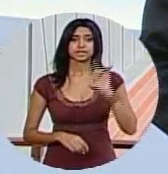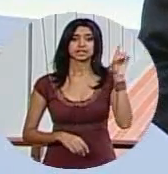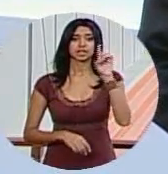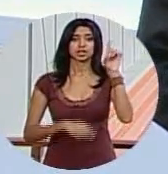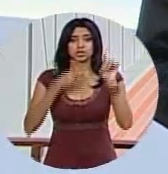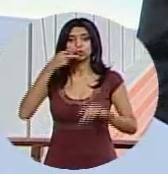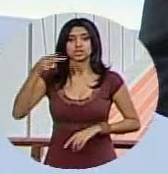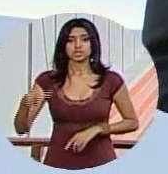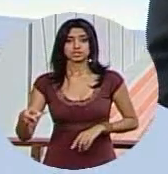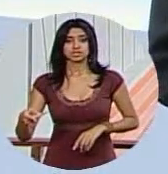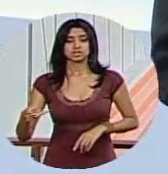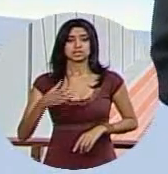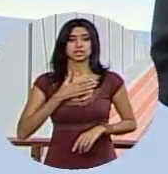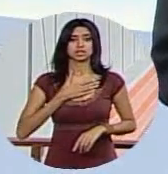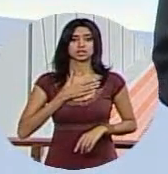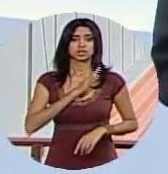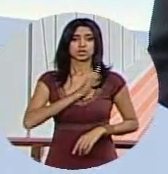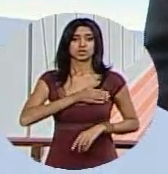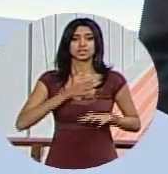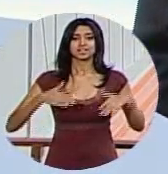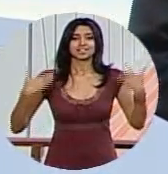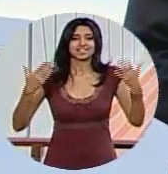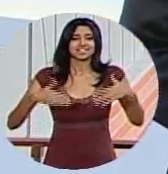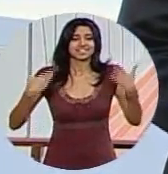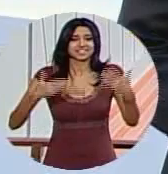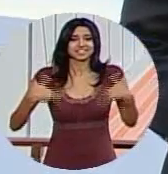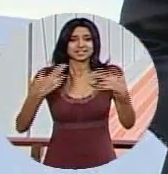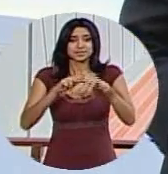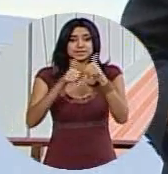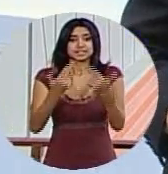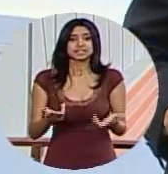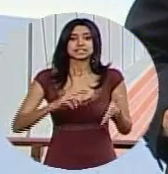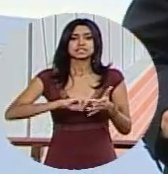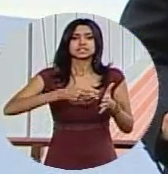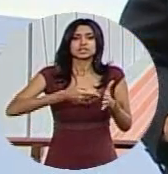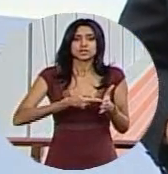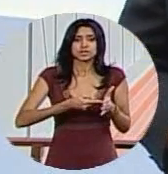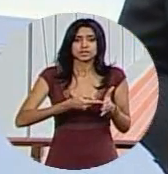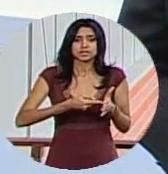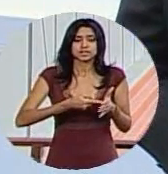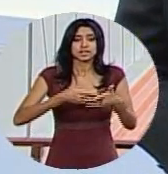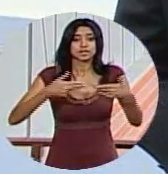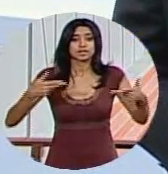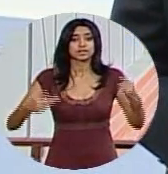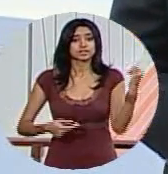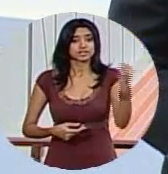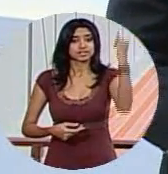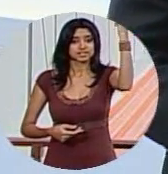portanto, está alegre o meu coração, ele estava se referindo a uma coisa muito